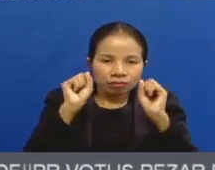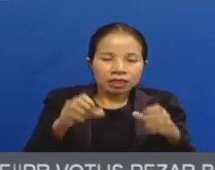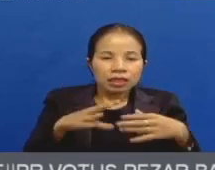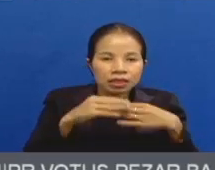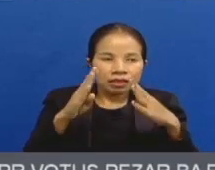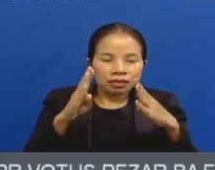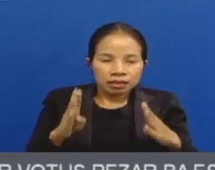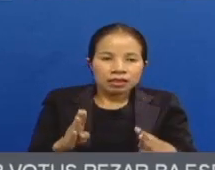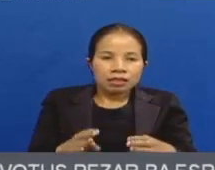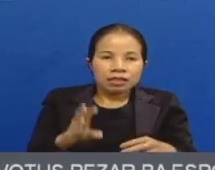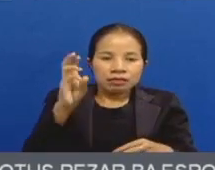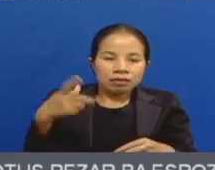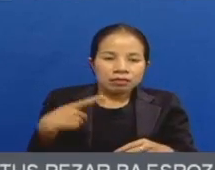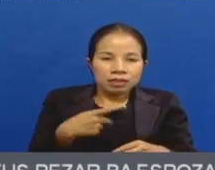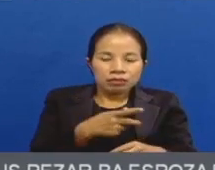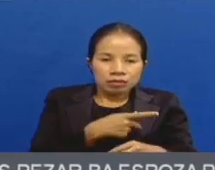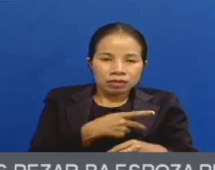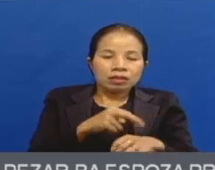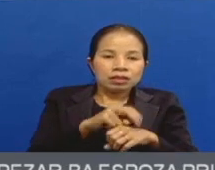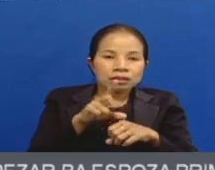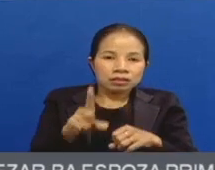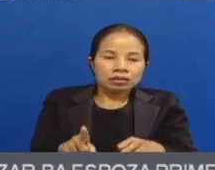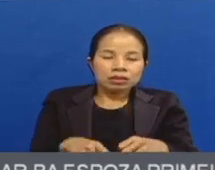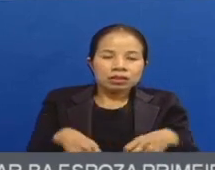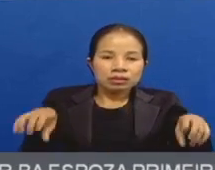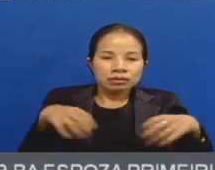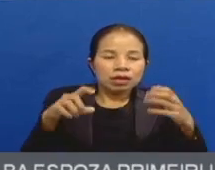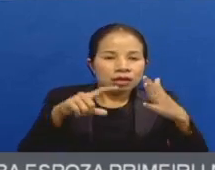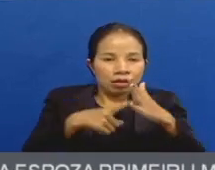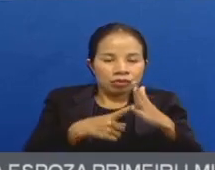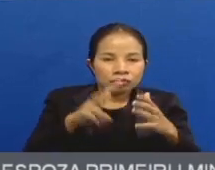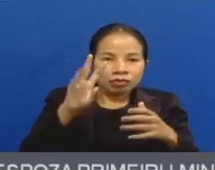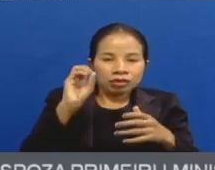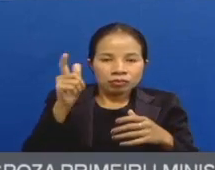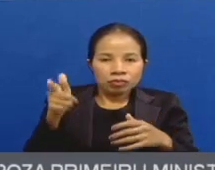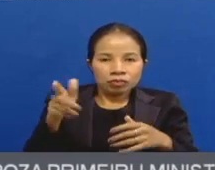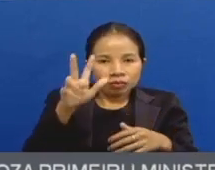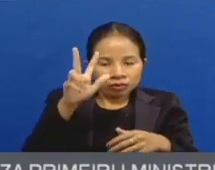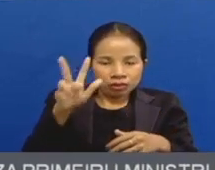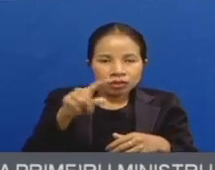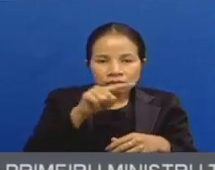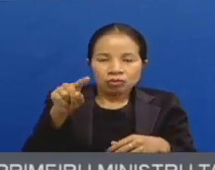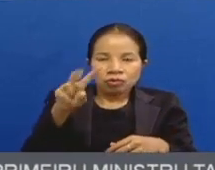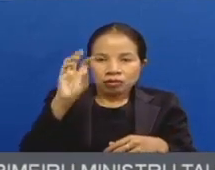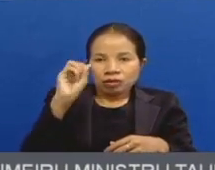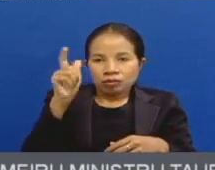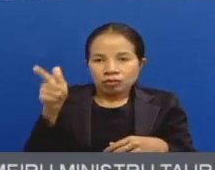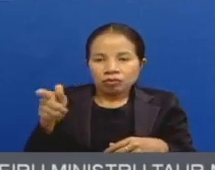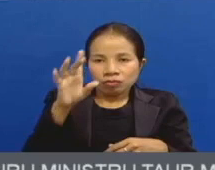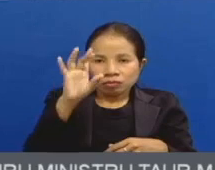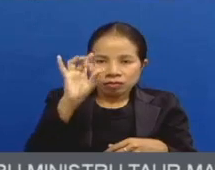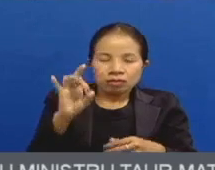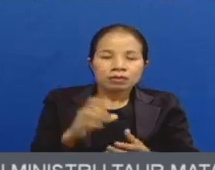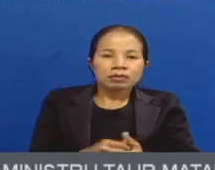lidera sexta legislatura nebe nini yang mandatu hahu 2023 to iha